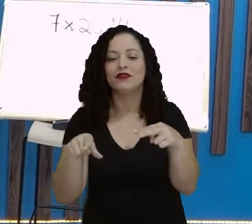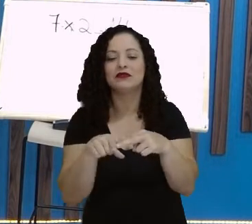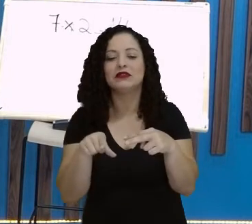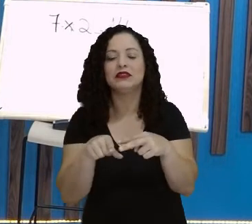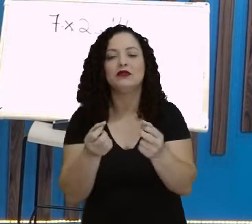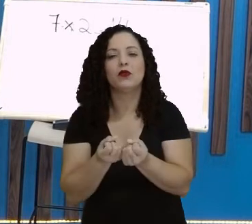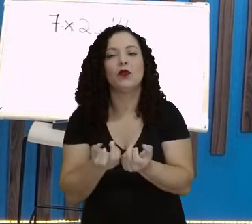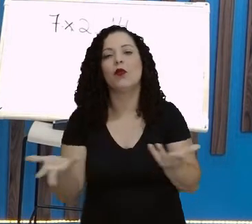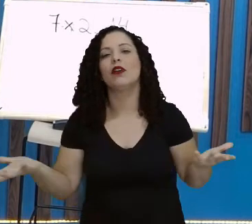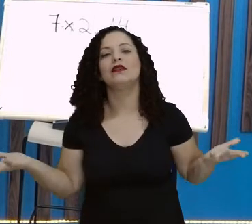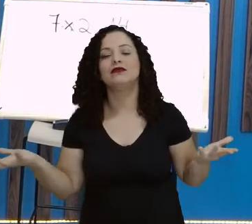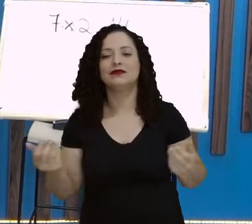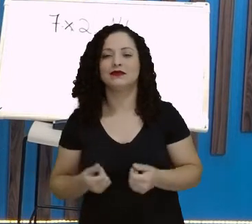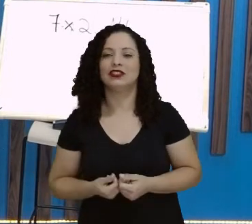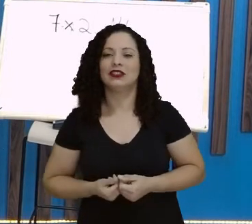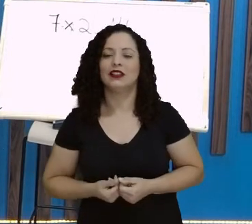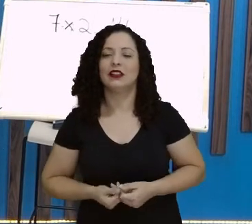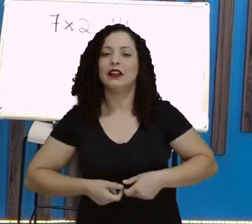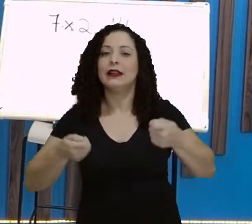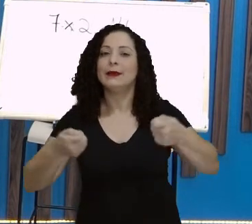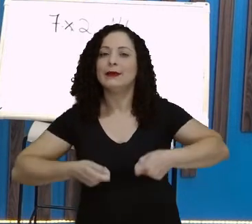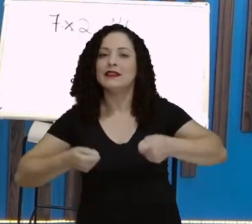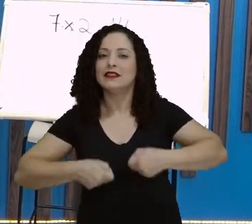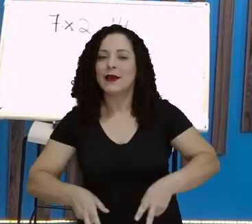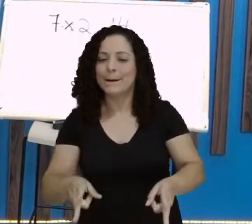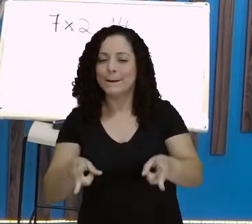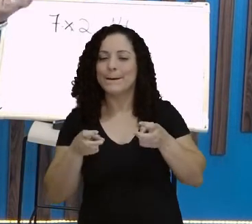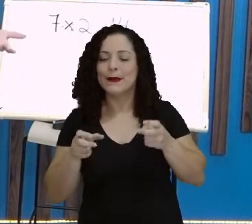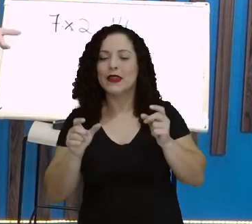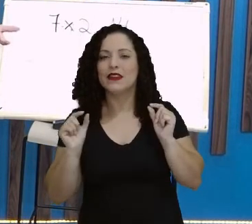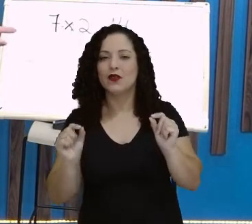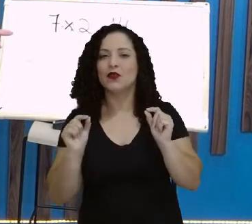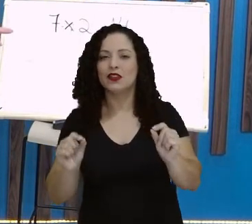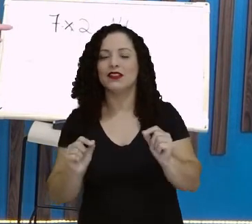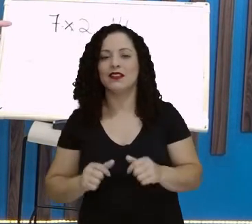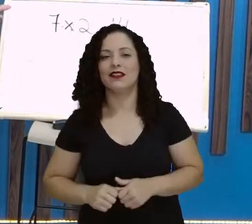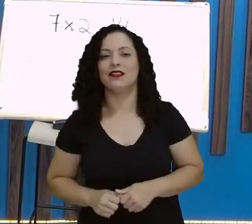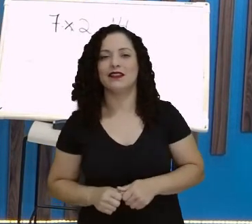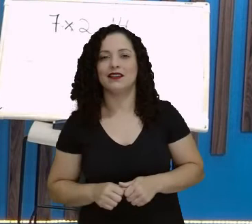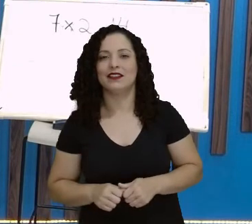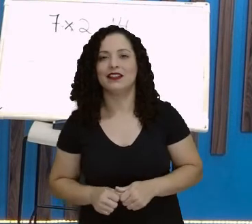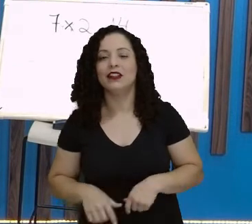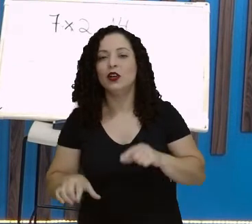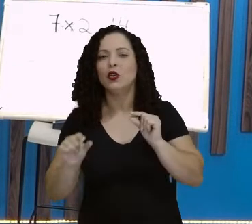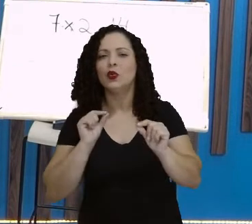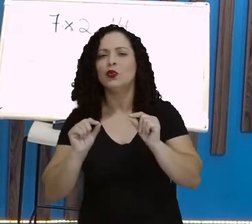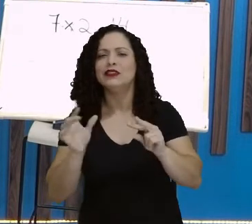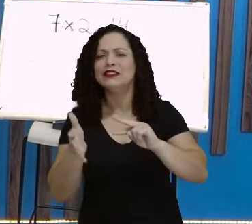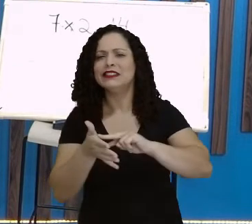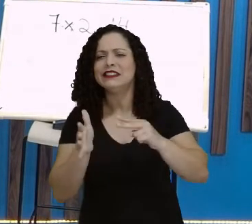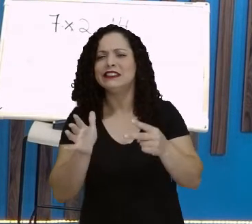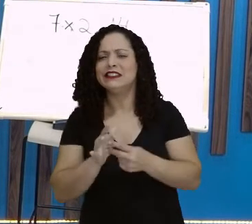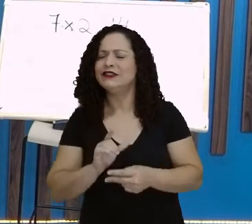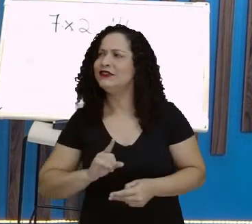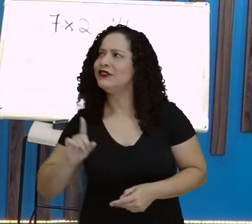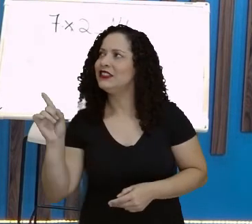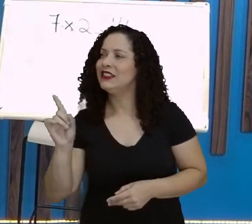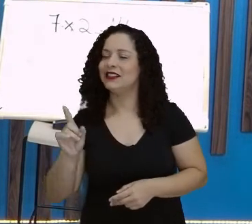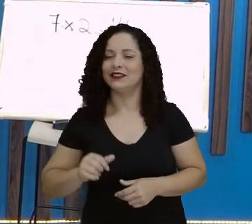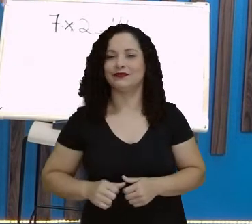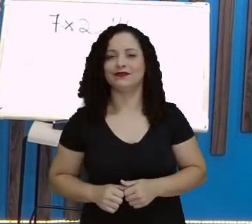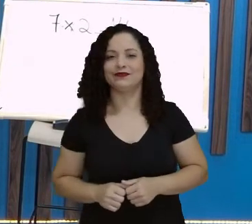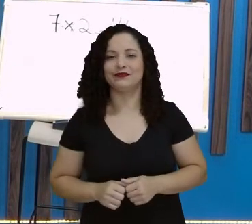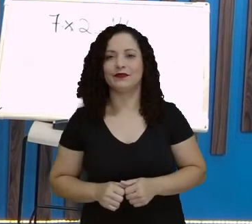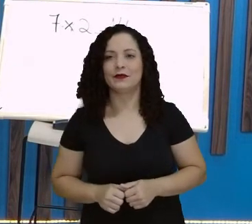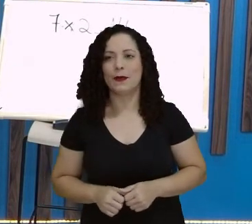aí? Vocês precisam identificar o que significa terça parte. O que é que significa terça parte? É a gente